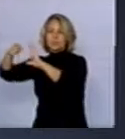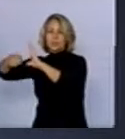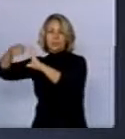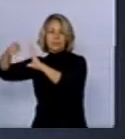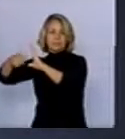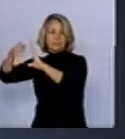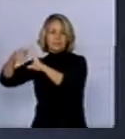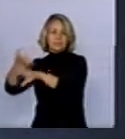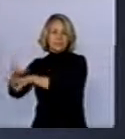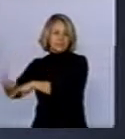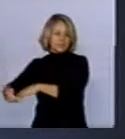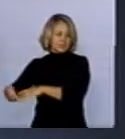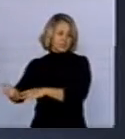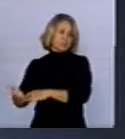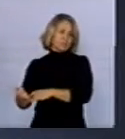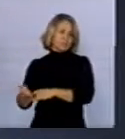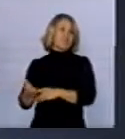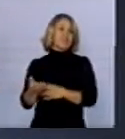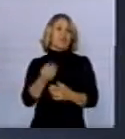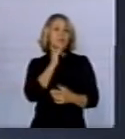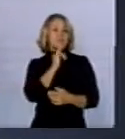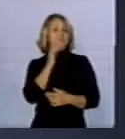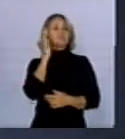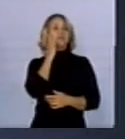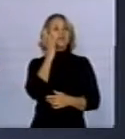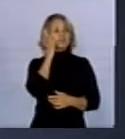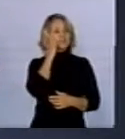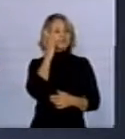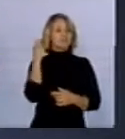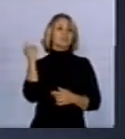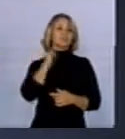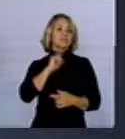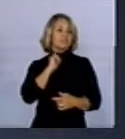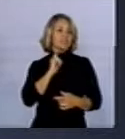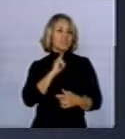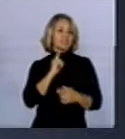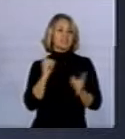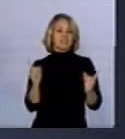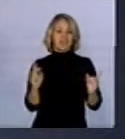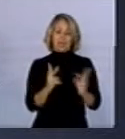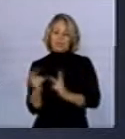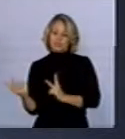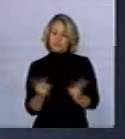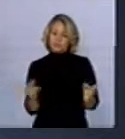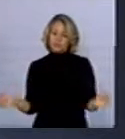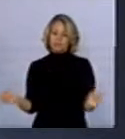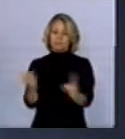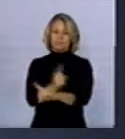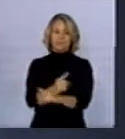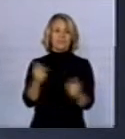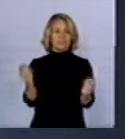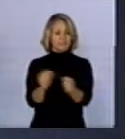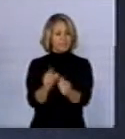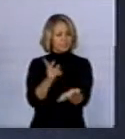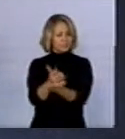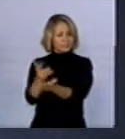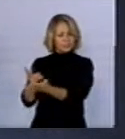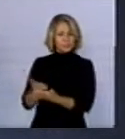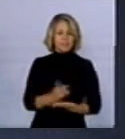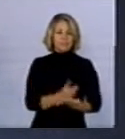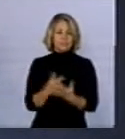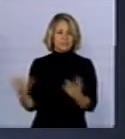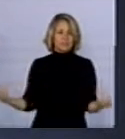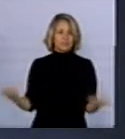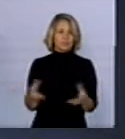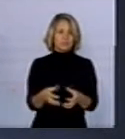conteúdo, impedindo, em linhas gerais, que uma mesma empresa faça as duas coisas. E qual é o fundamento para